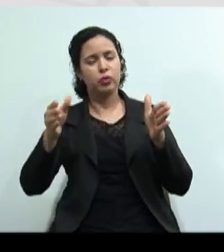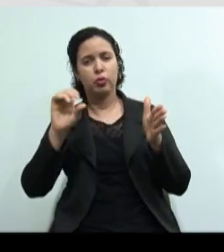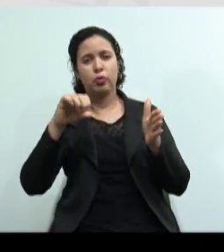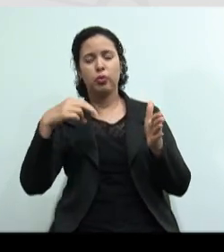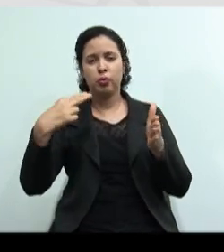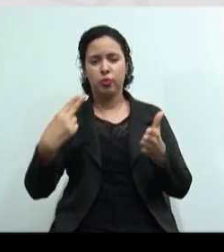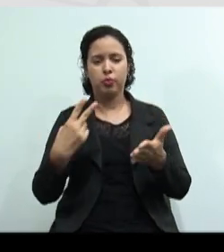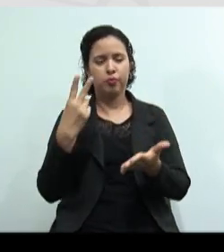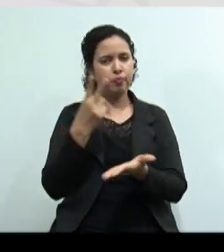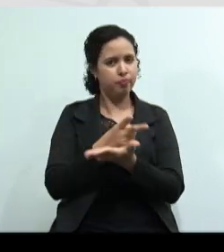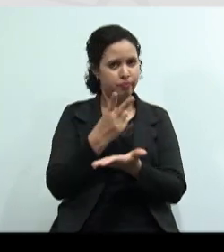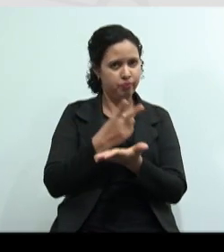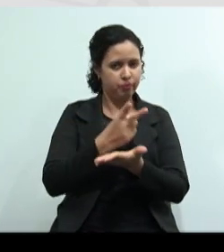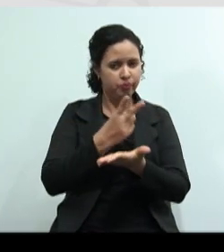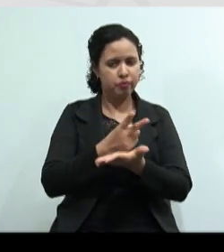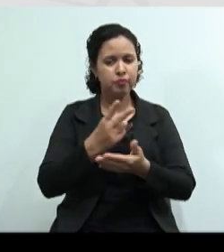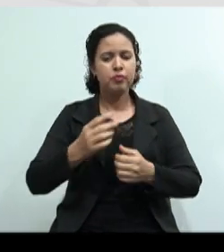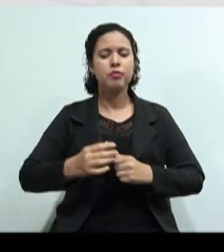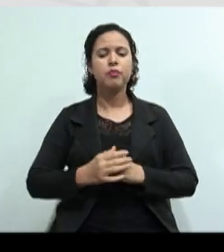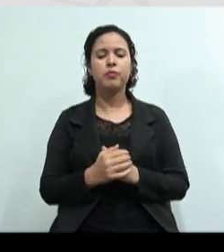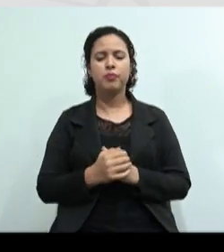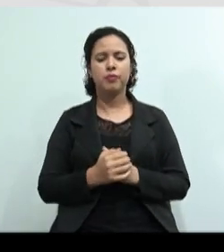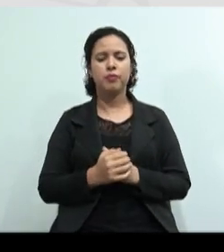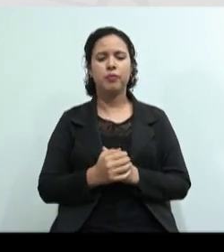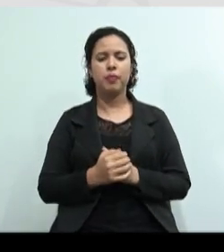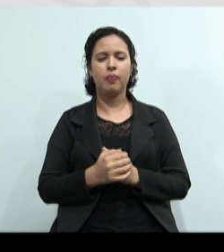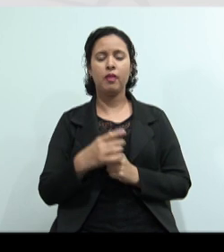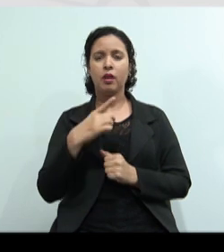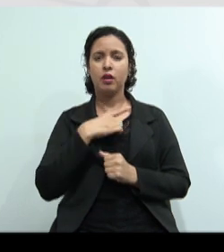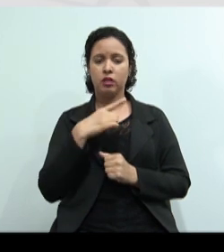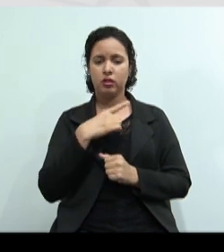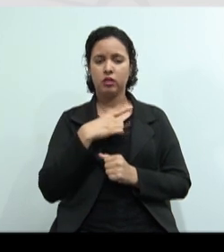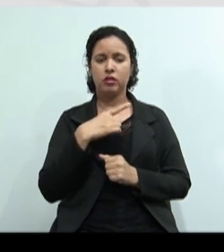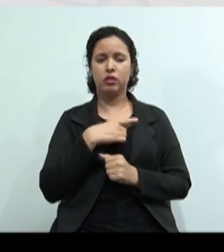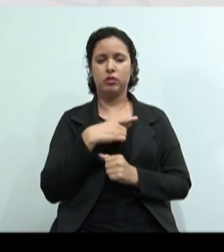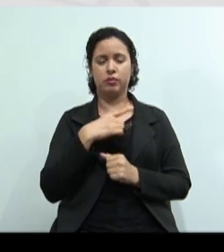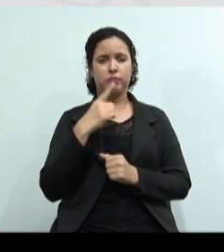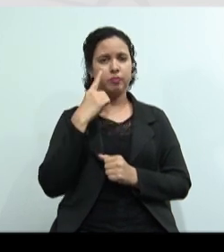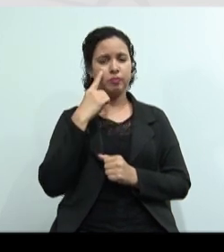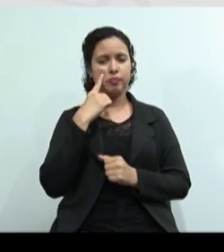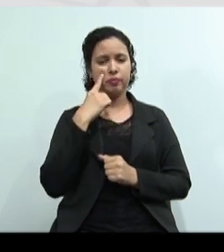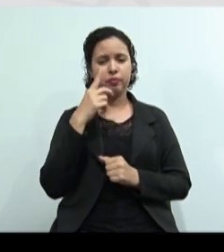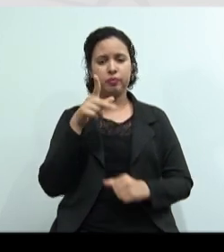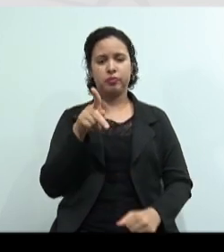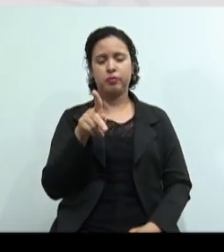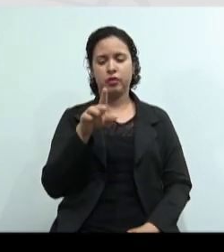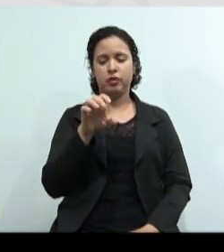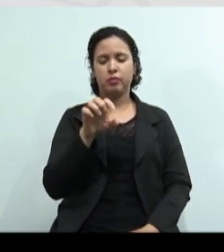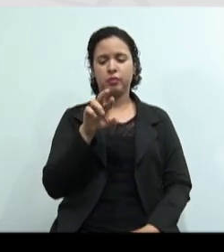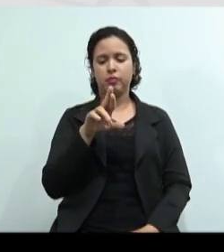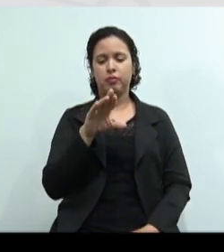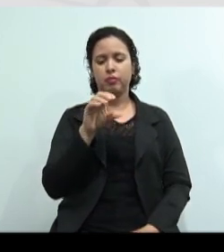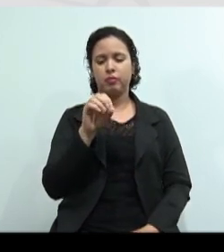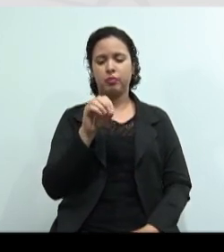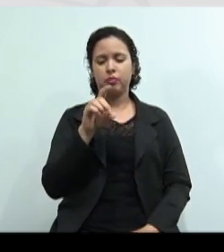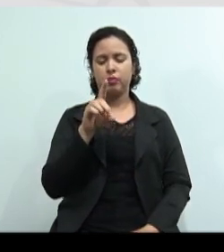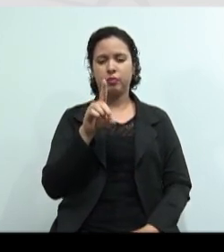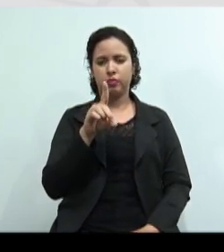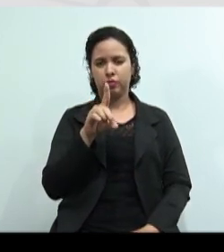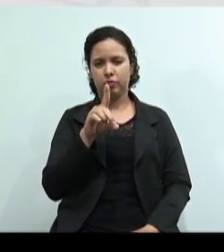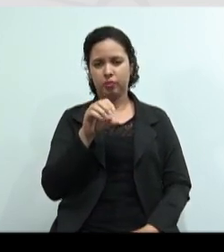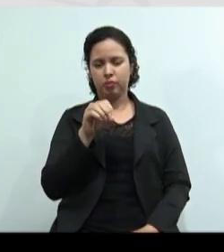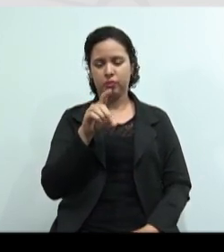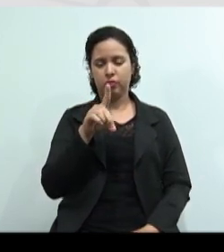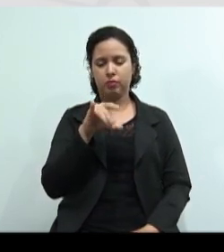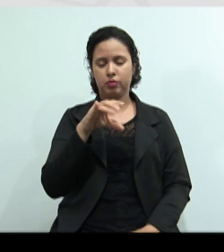Ok. Então, nós temos o sistema de inventário periódico. O sistema de inventário